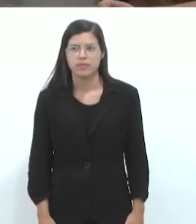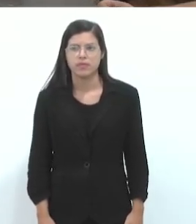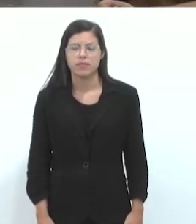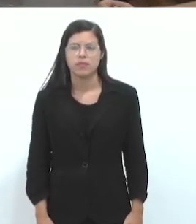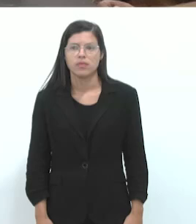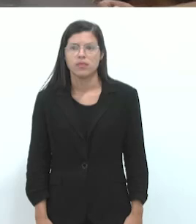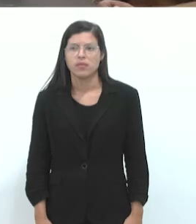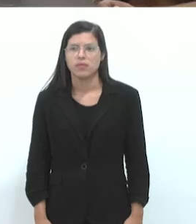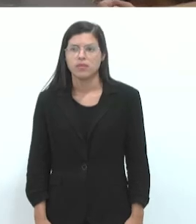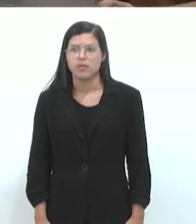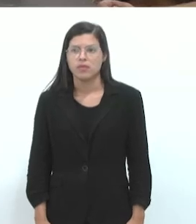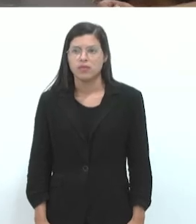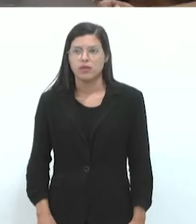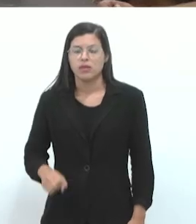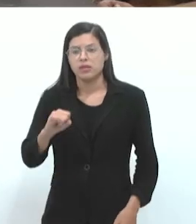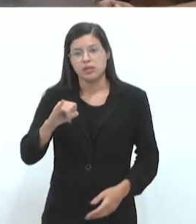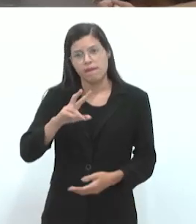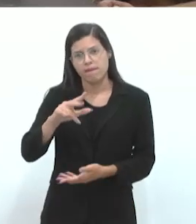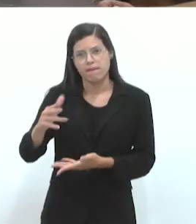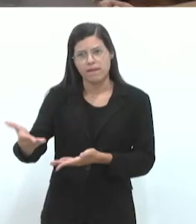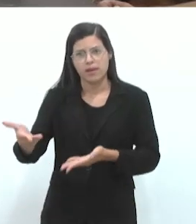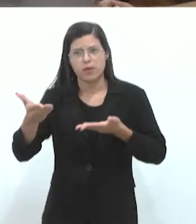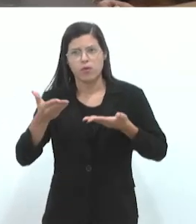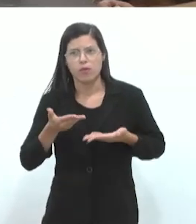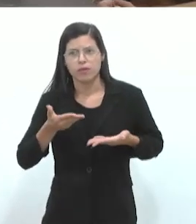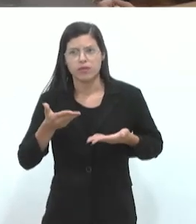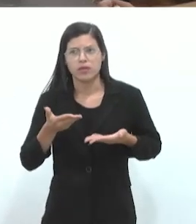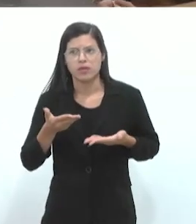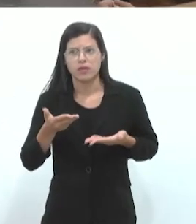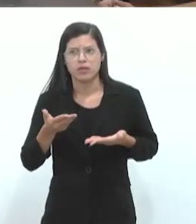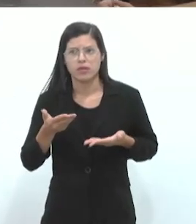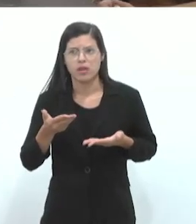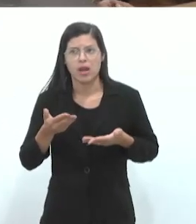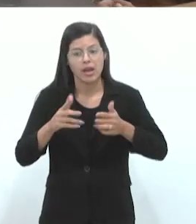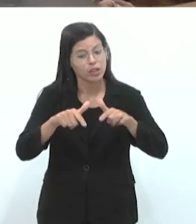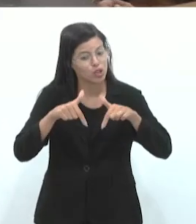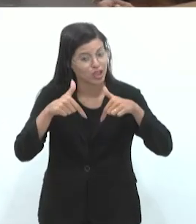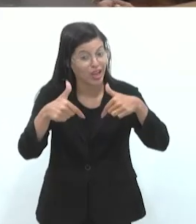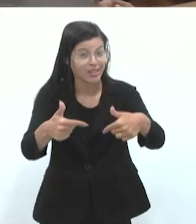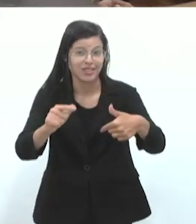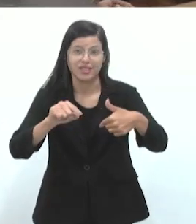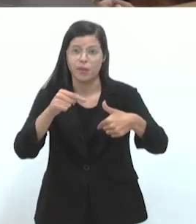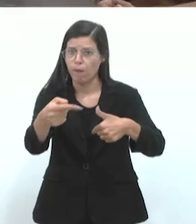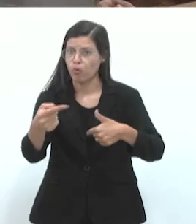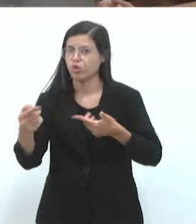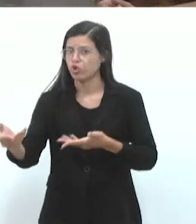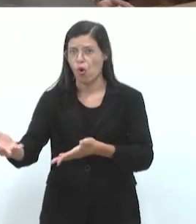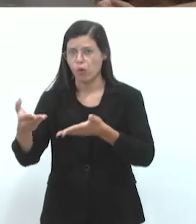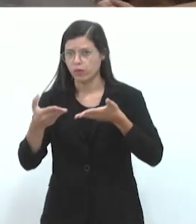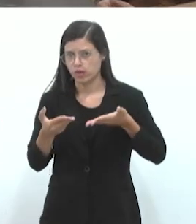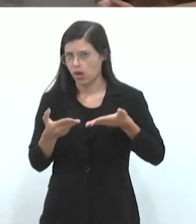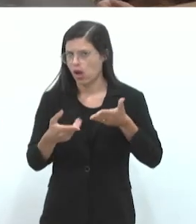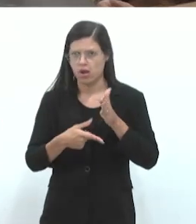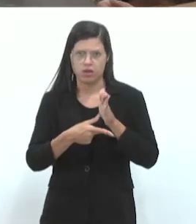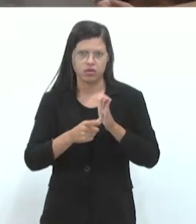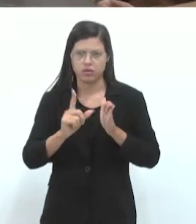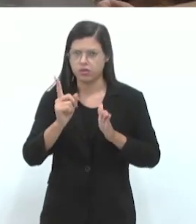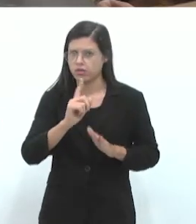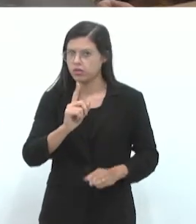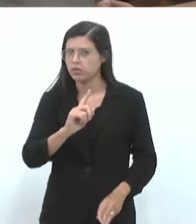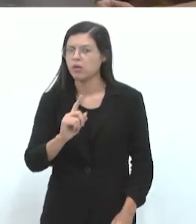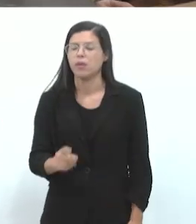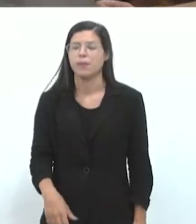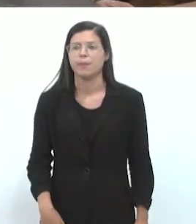Carlos, se a gente vai convidar, a gente acha depois do convite, não antes do convite, entendeu?